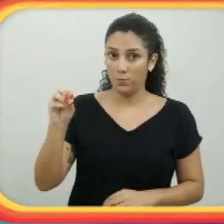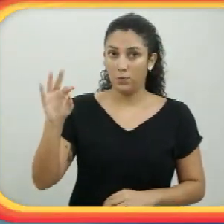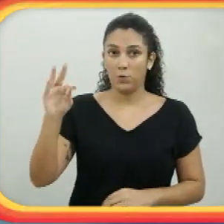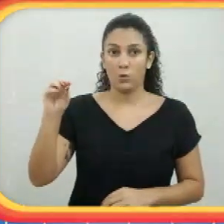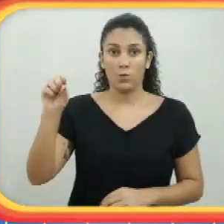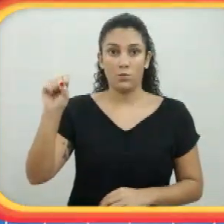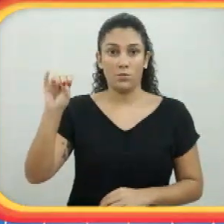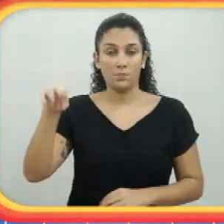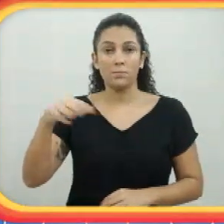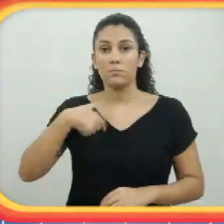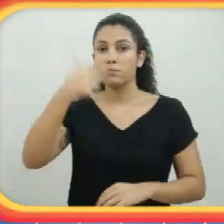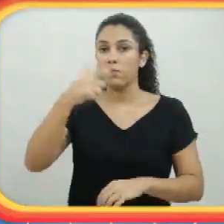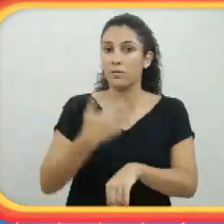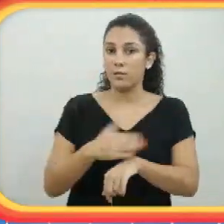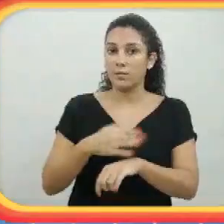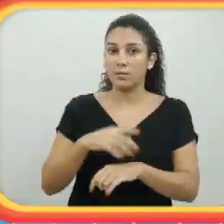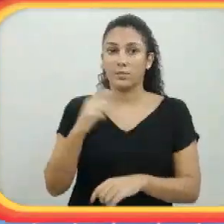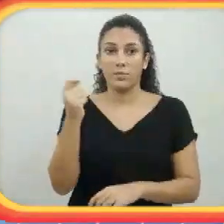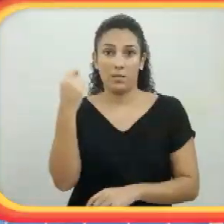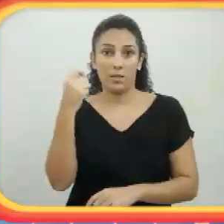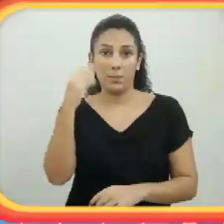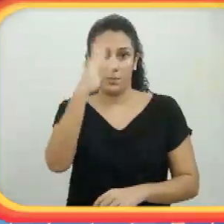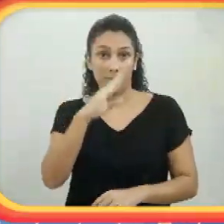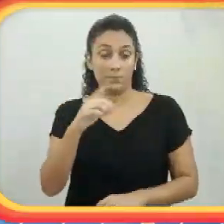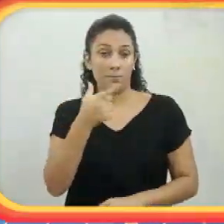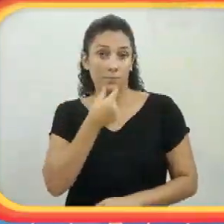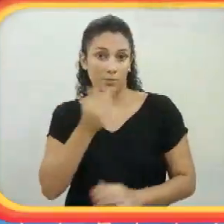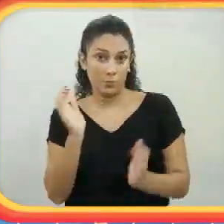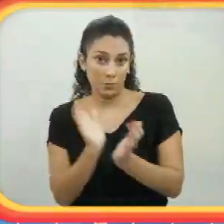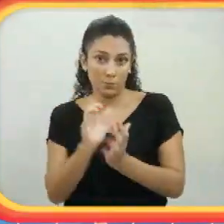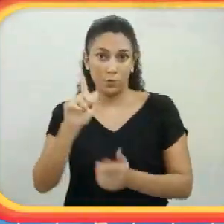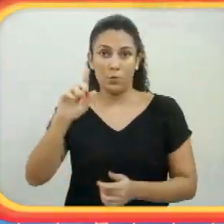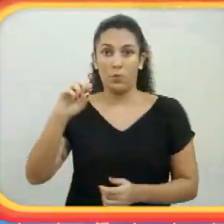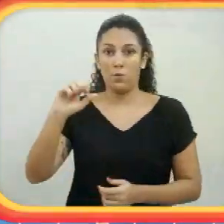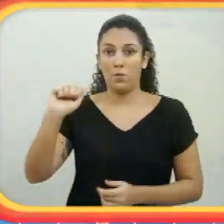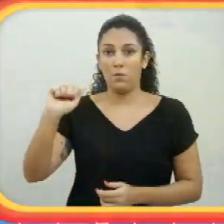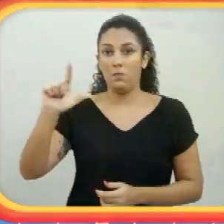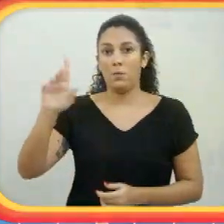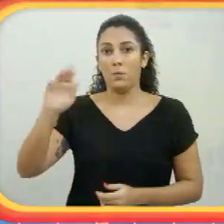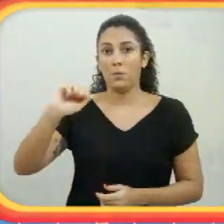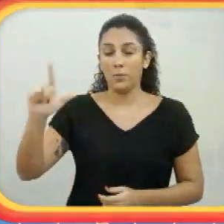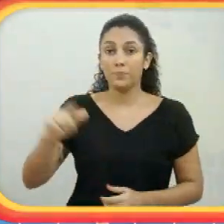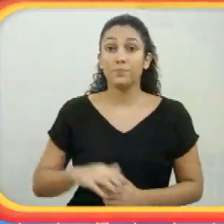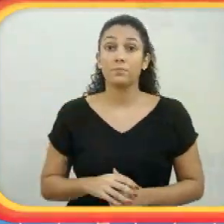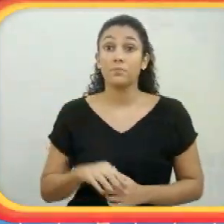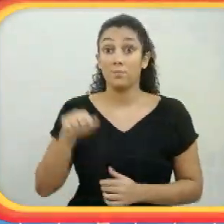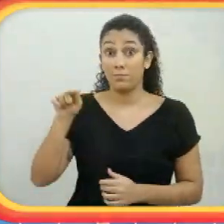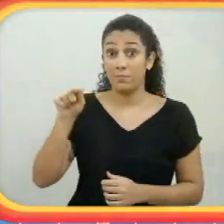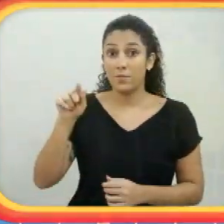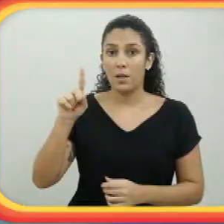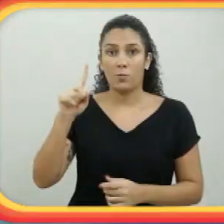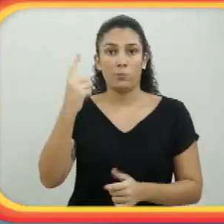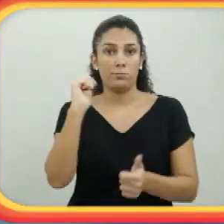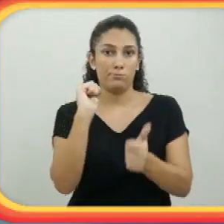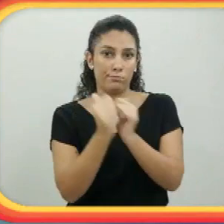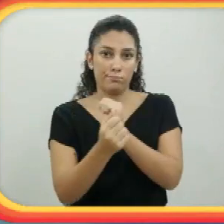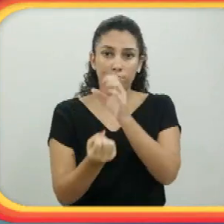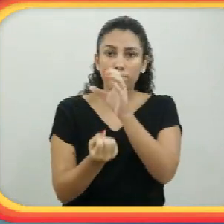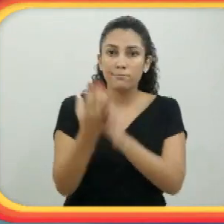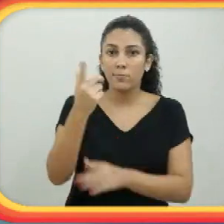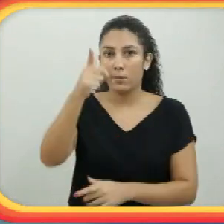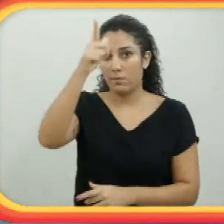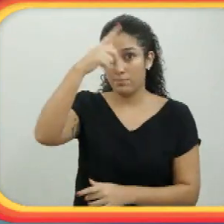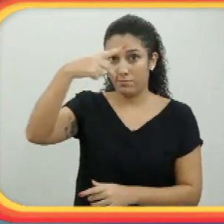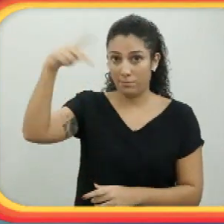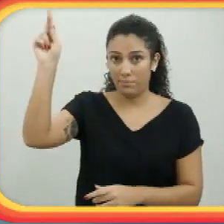masculina de goalball. O goalball é um esporte criado por um alemão e um austríaco para reabilitar pessoas com deficiência visual. Com o processo